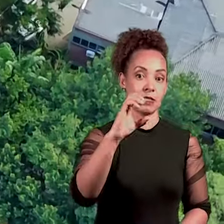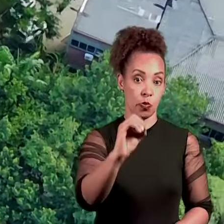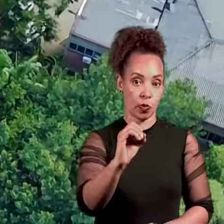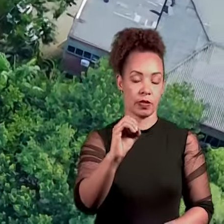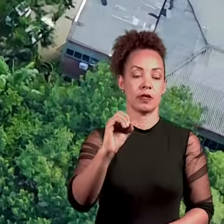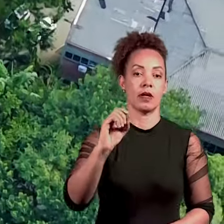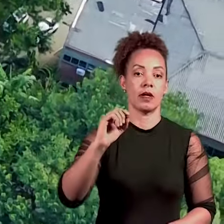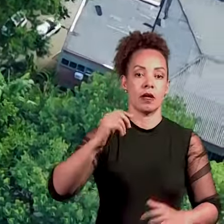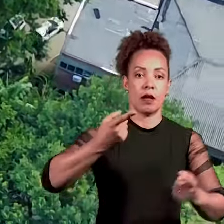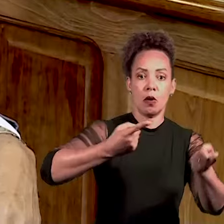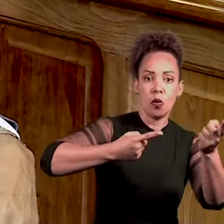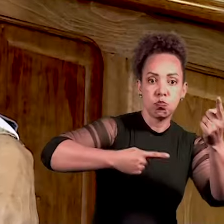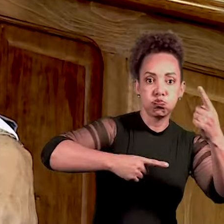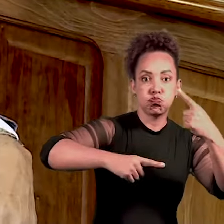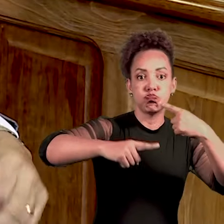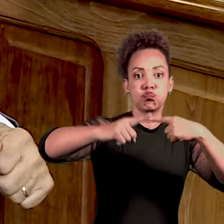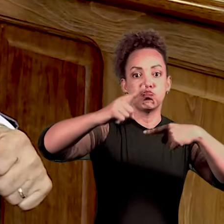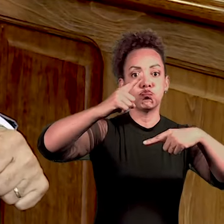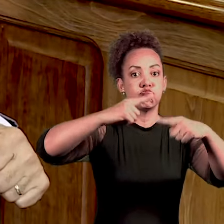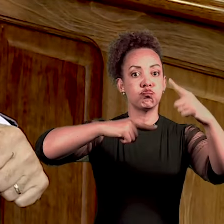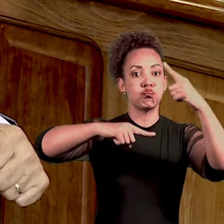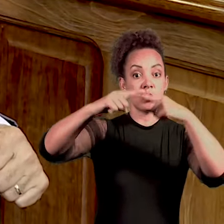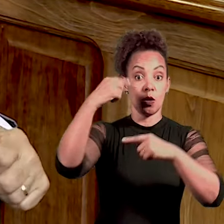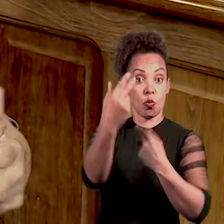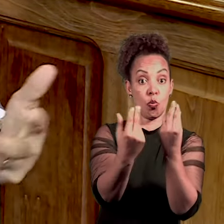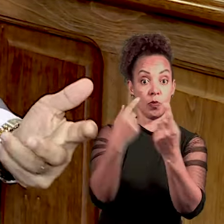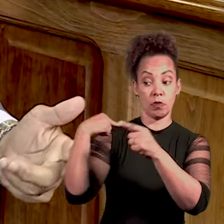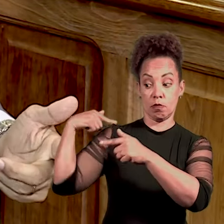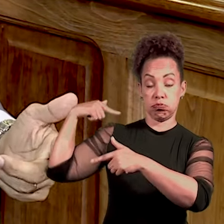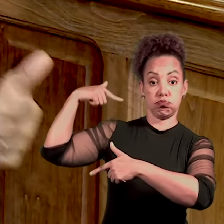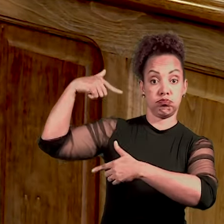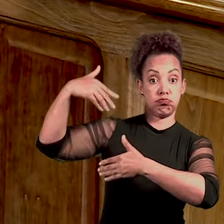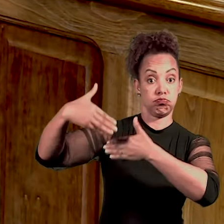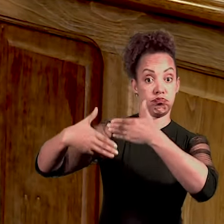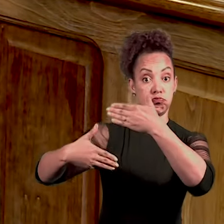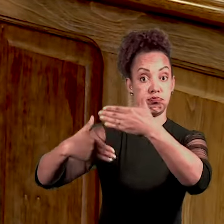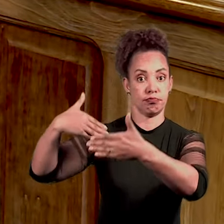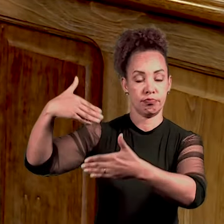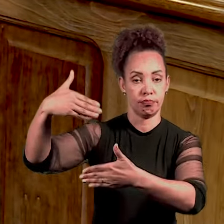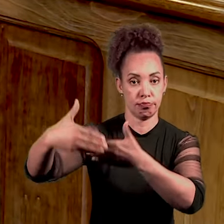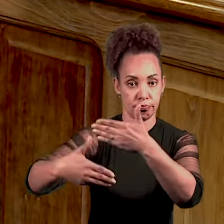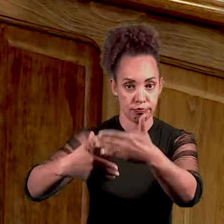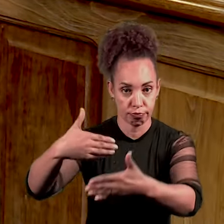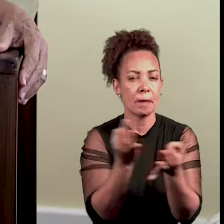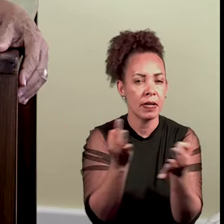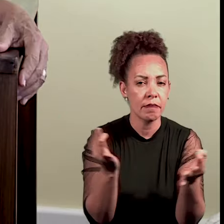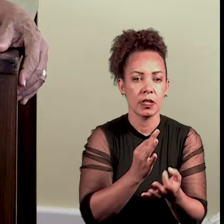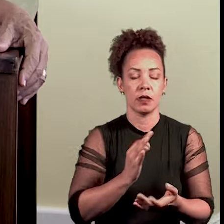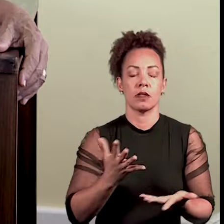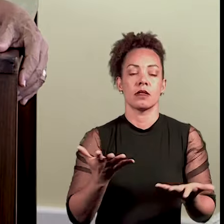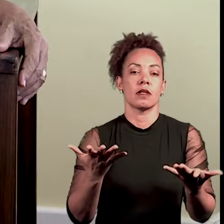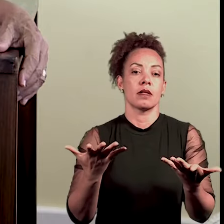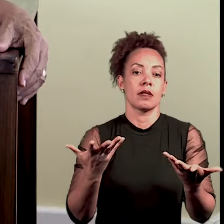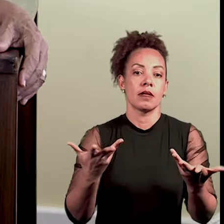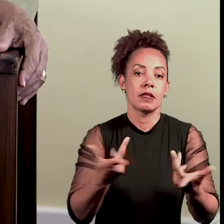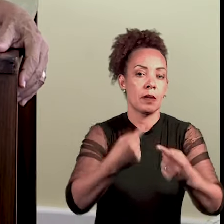de constante evolução, um processo evolucionário, não digo nem evolutivo, evolucionário, né? O sonho